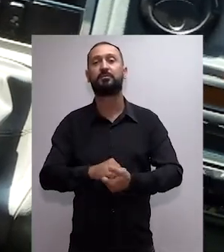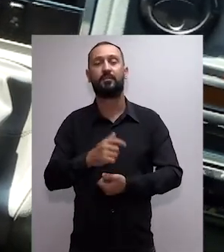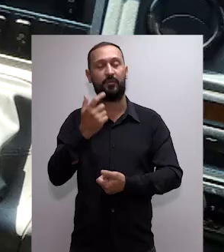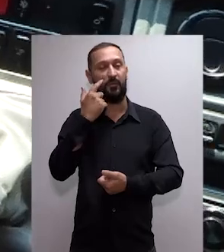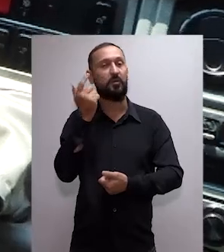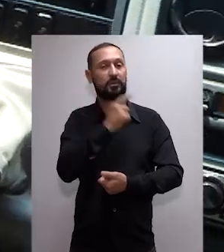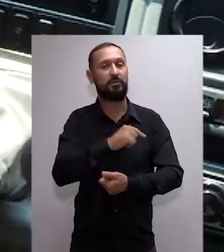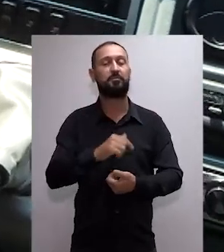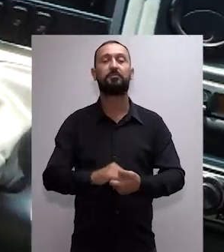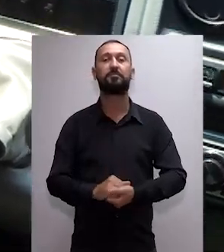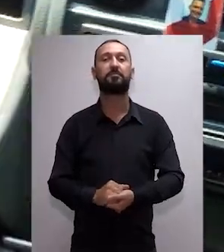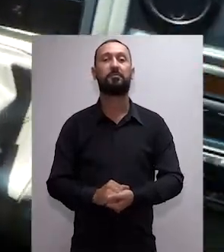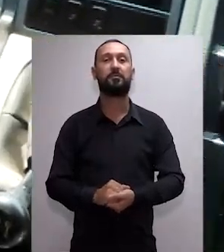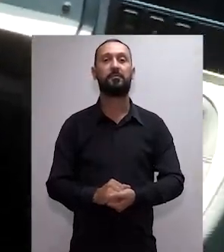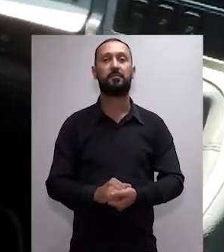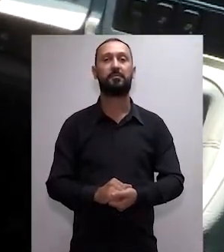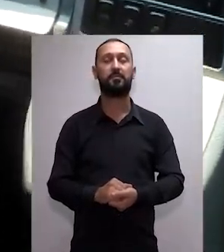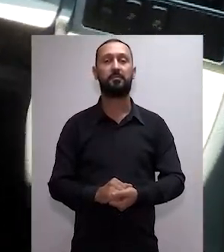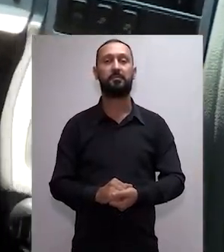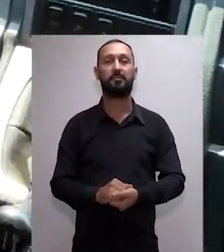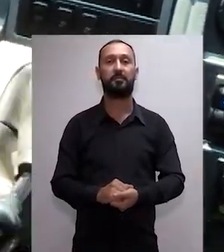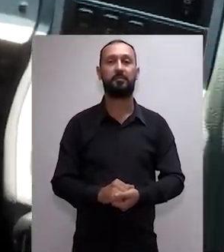conseguir.